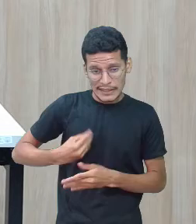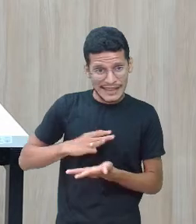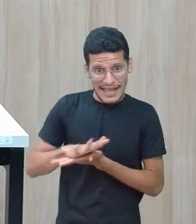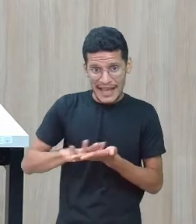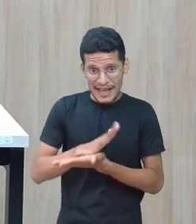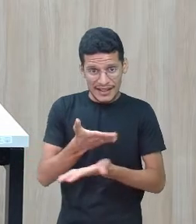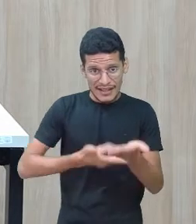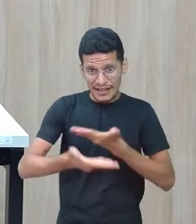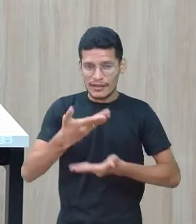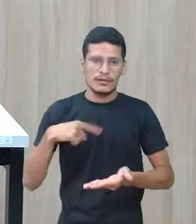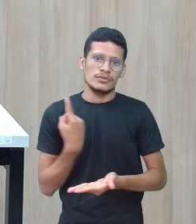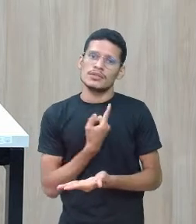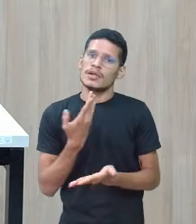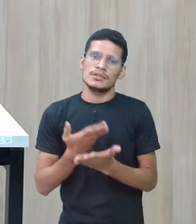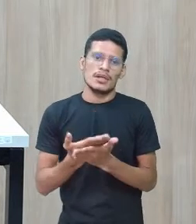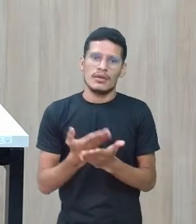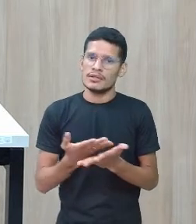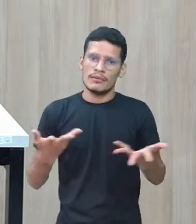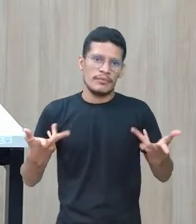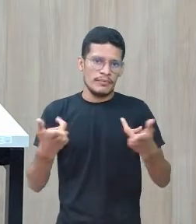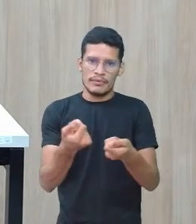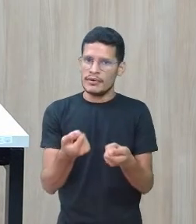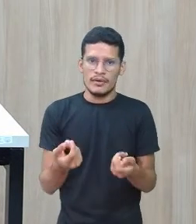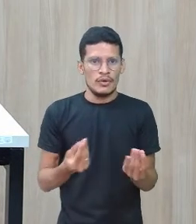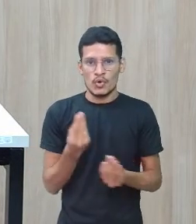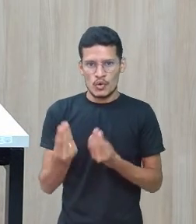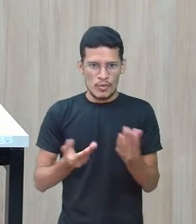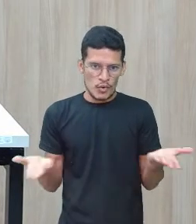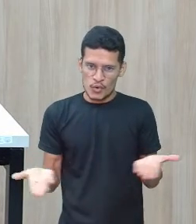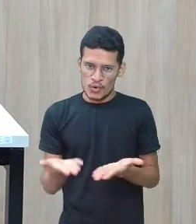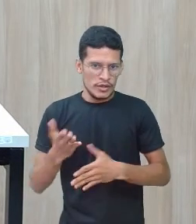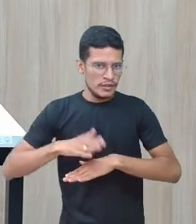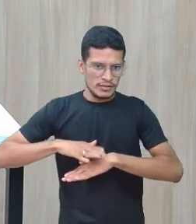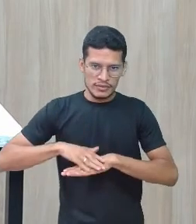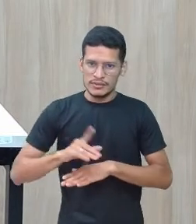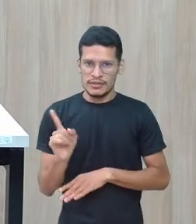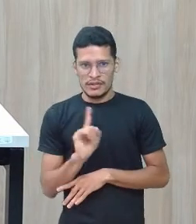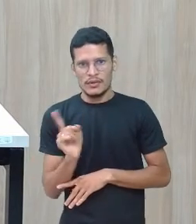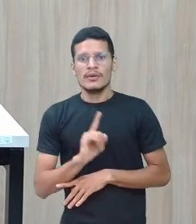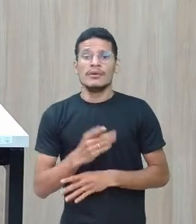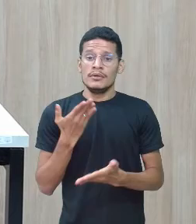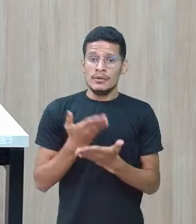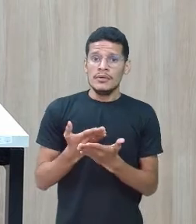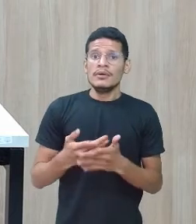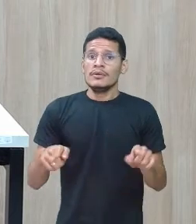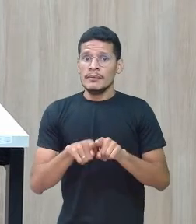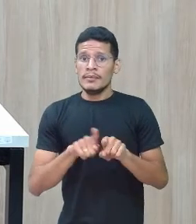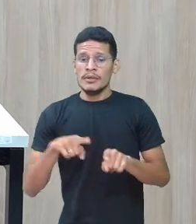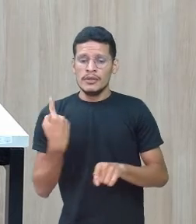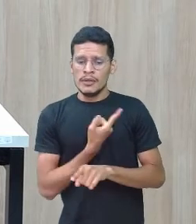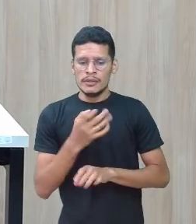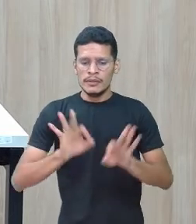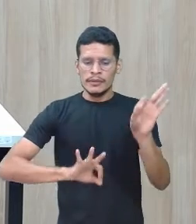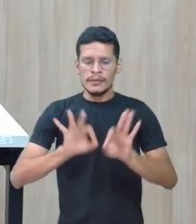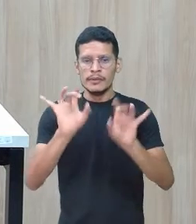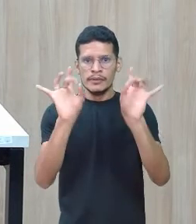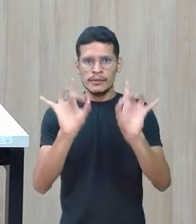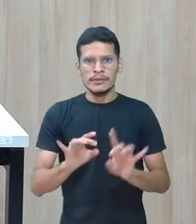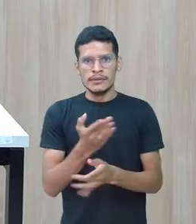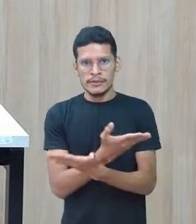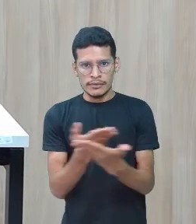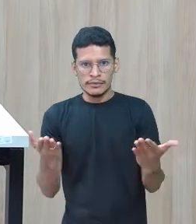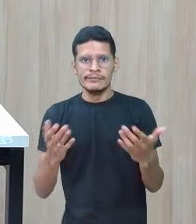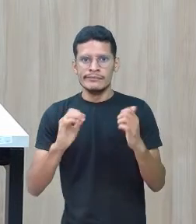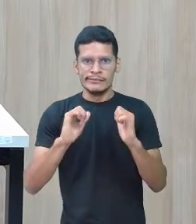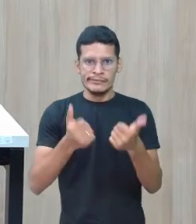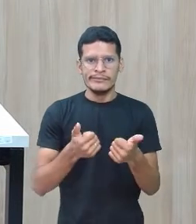conosco, nossas aulas não ficam tão maravilhosas como essas aqui. E essas aulas nós preparamos especialmente para vocês,